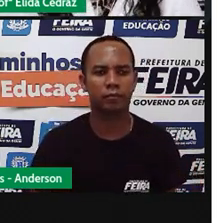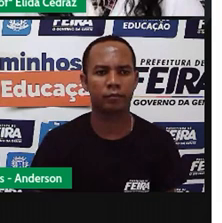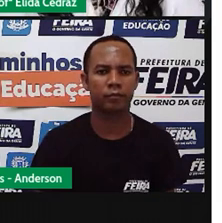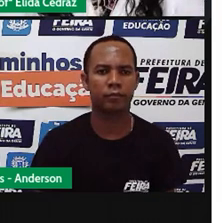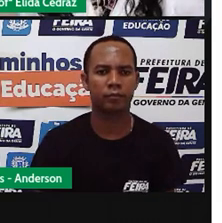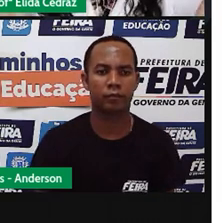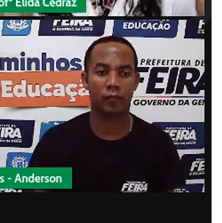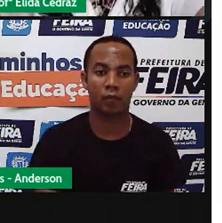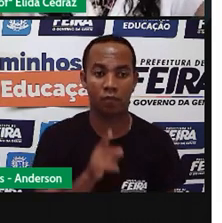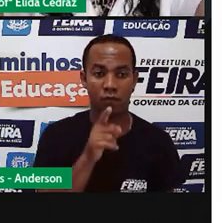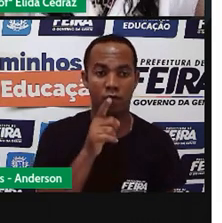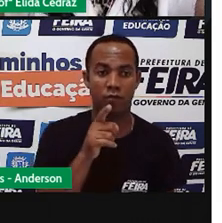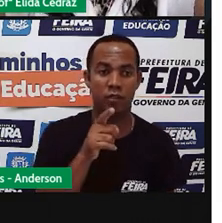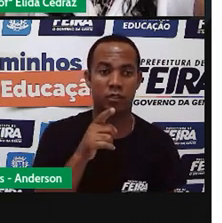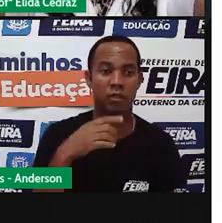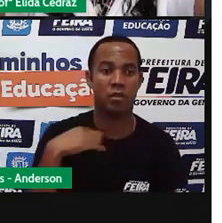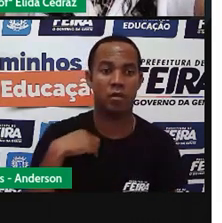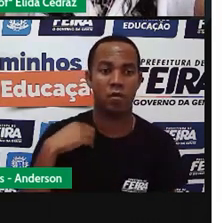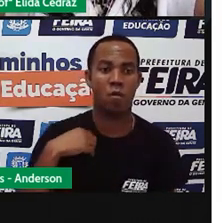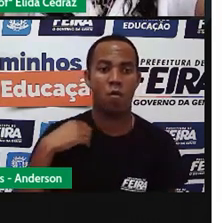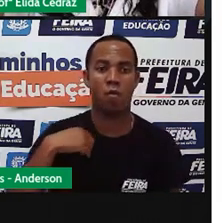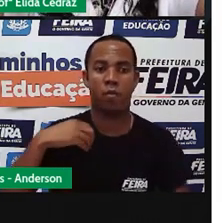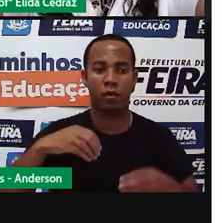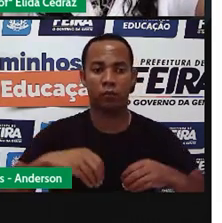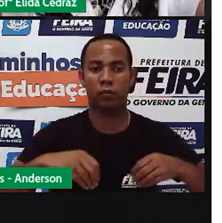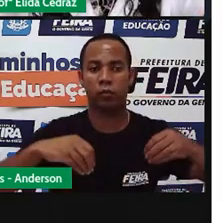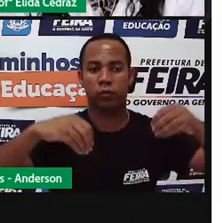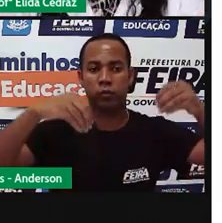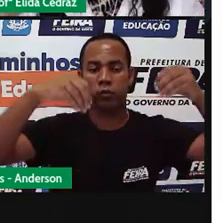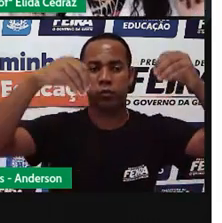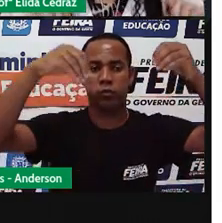Aí quando você tira a roupa, tá cheia de quê?